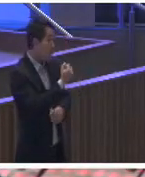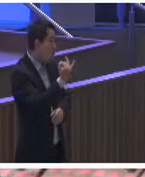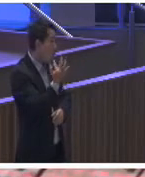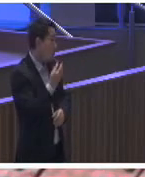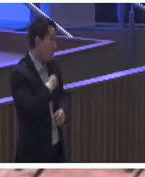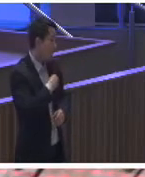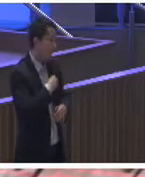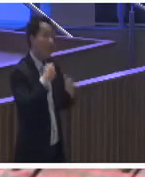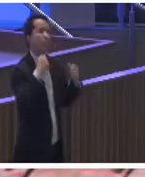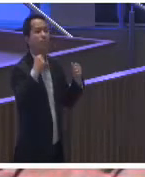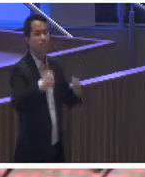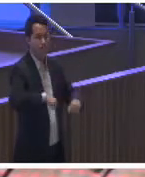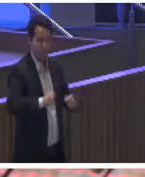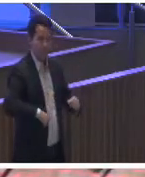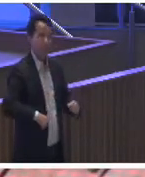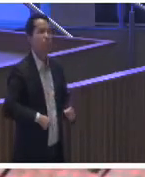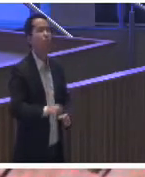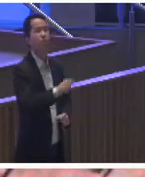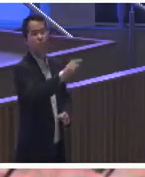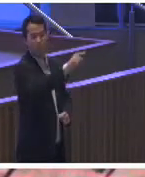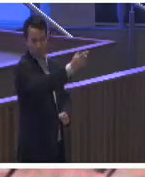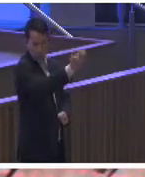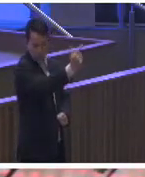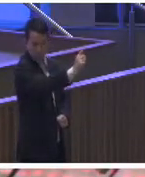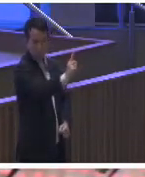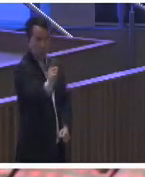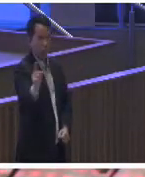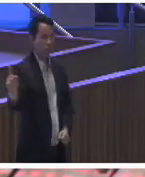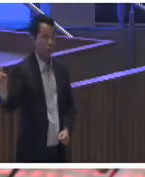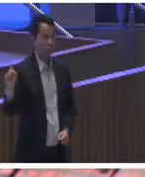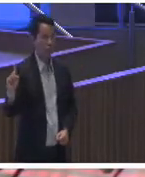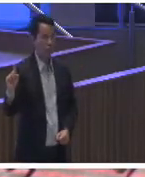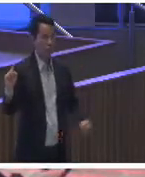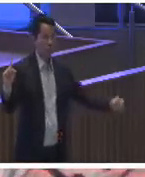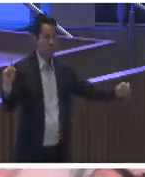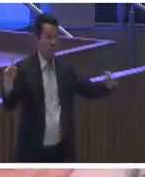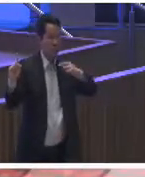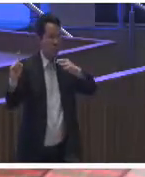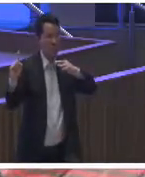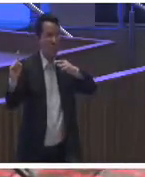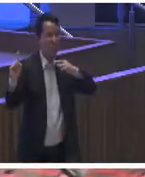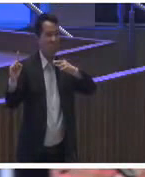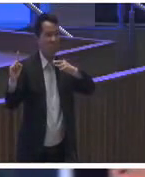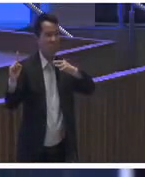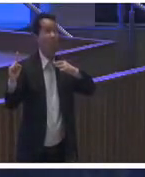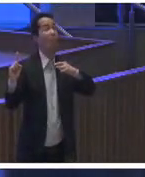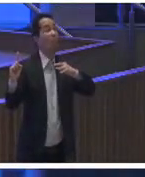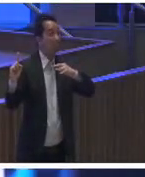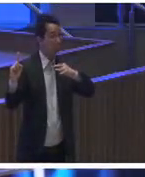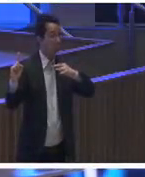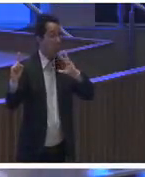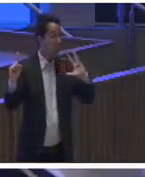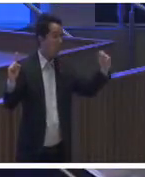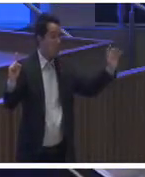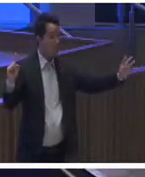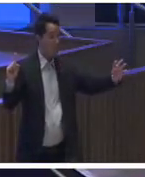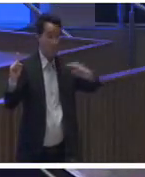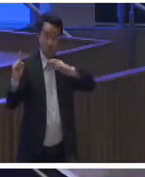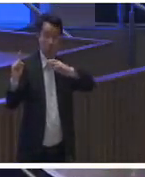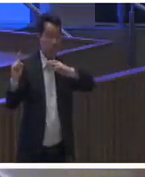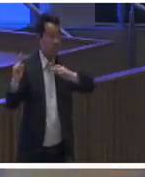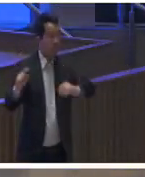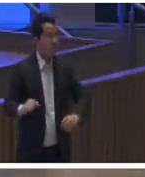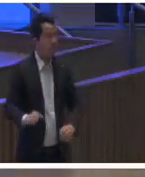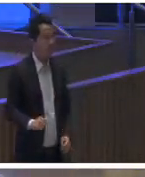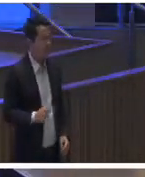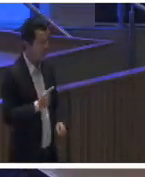o erro possa ser entendido como erro. Qual é o critério de Deus? Tá? Há pecados que são